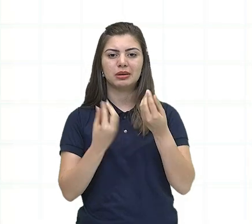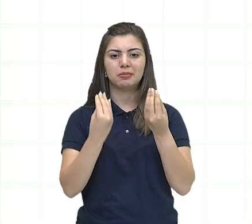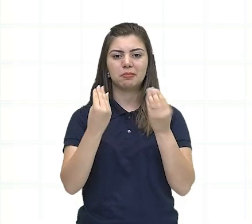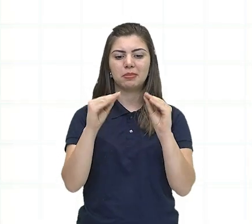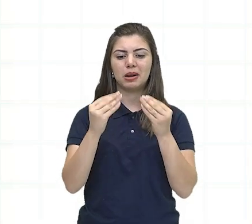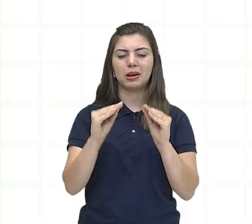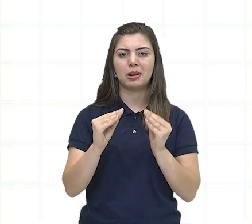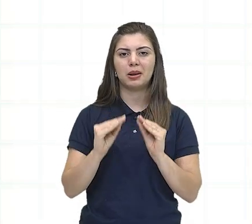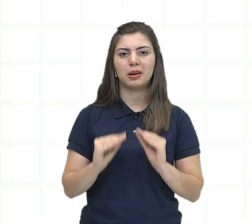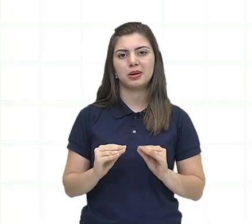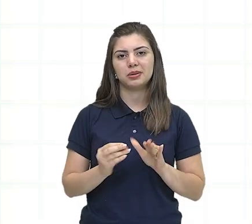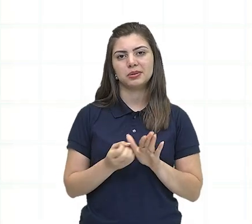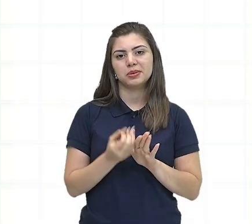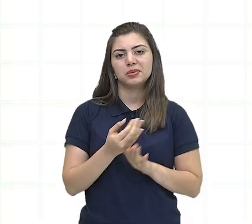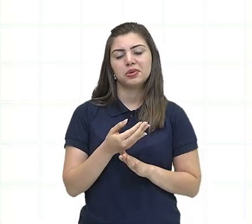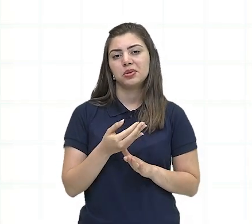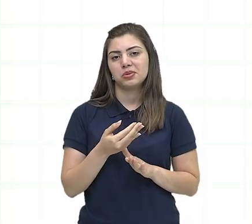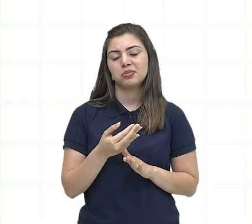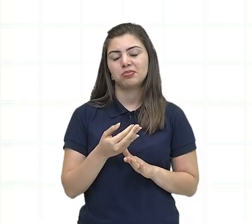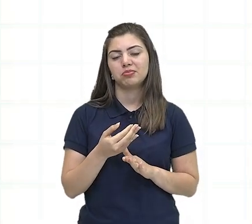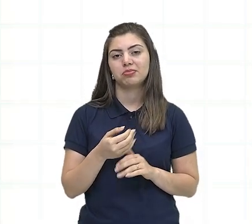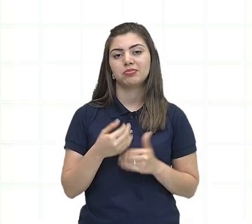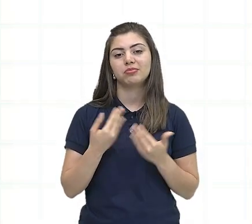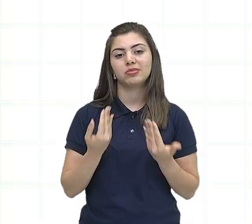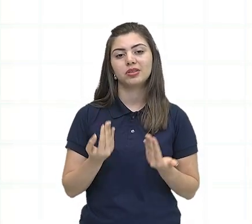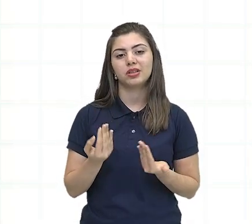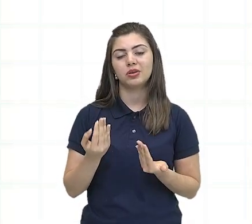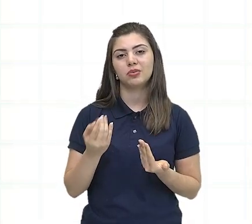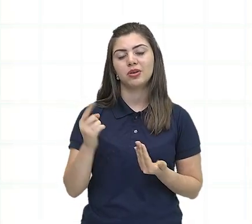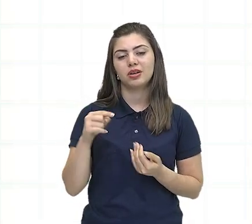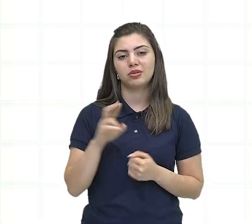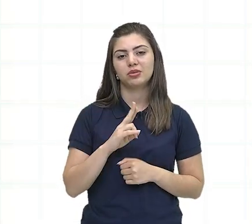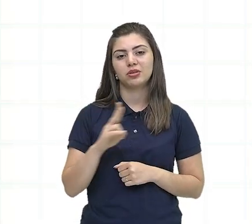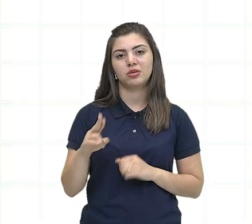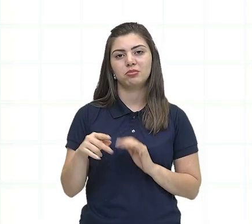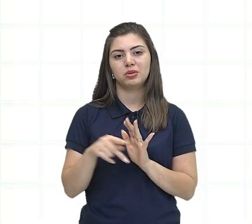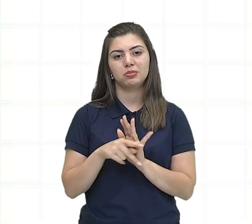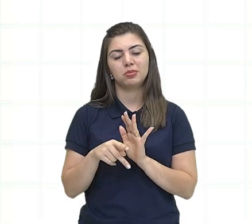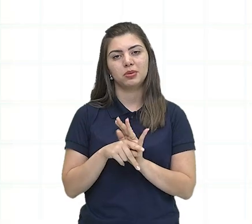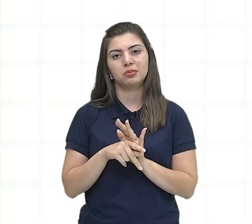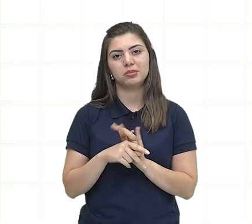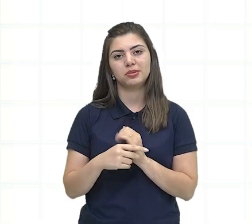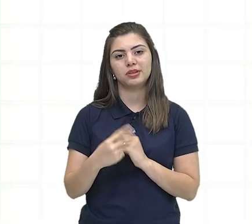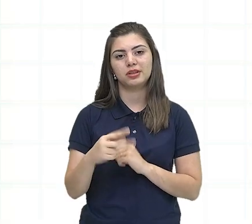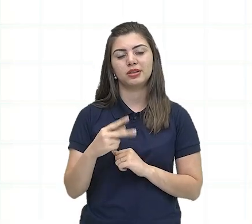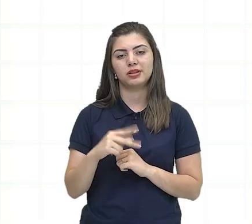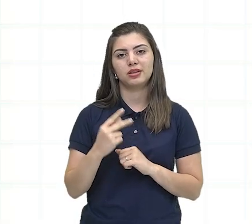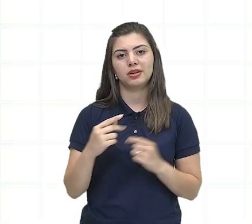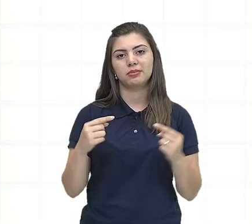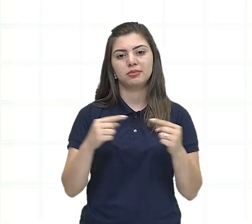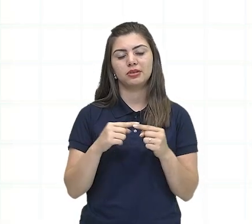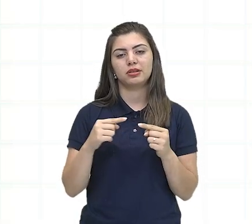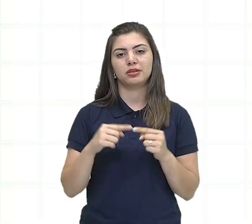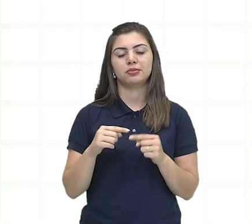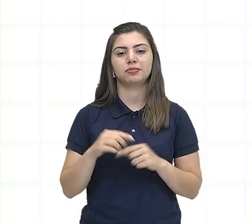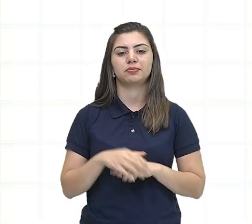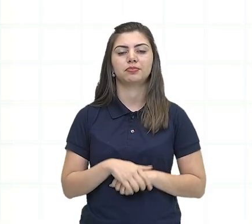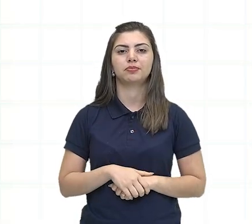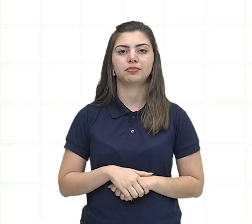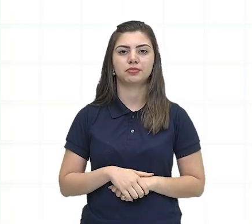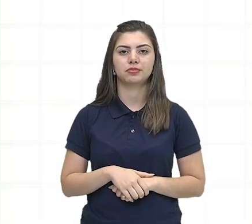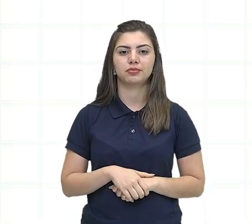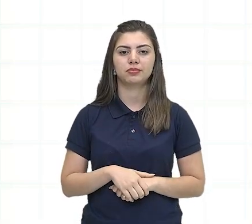composição. Então, elas são chamadas o quê? Abstracionismo geométrico. Então, ele combinou